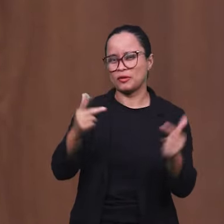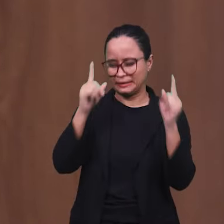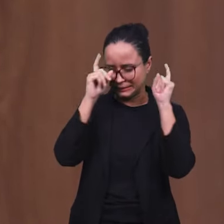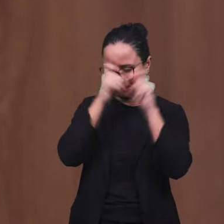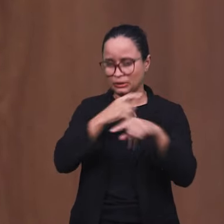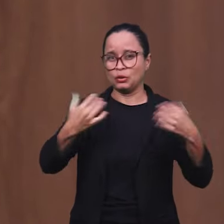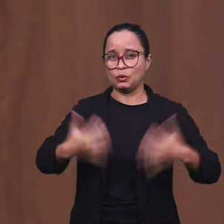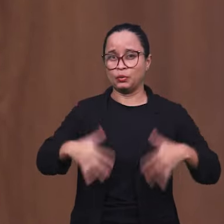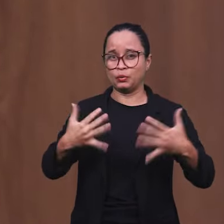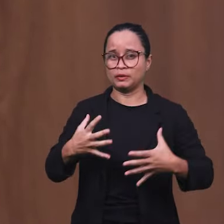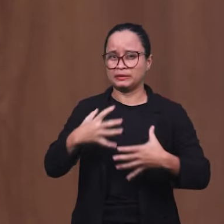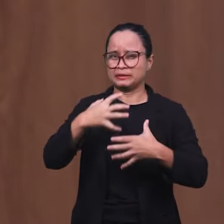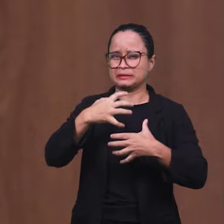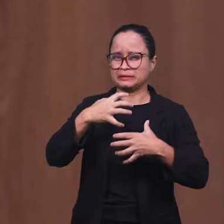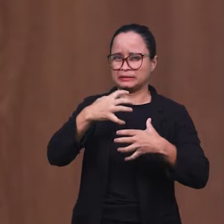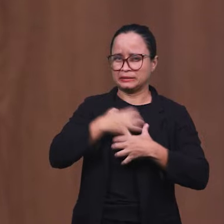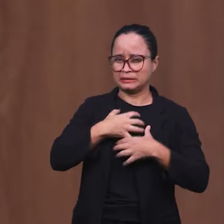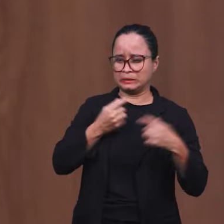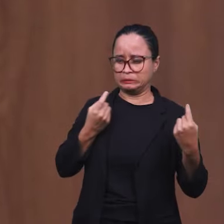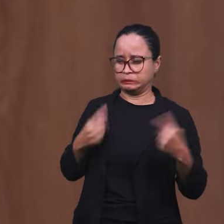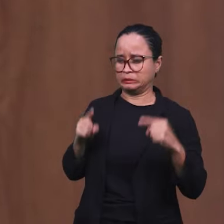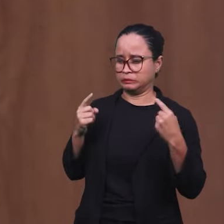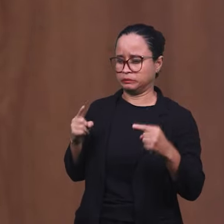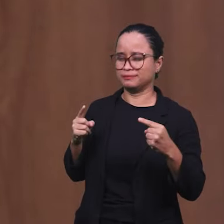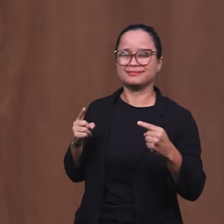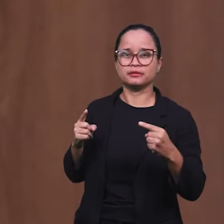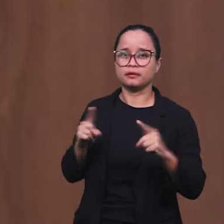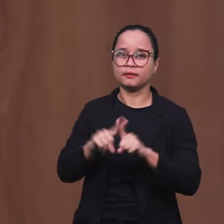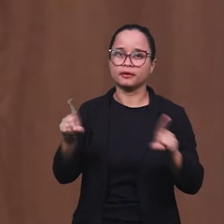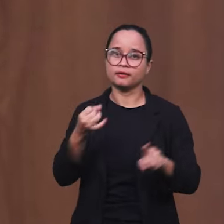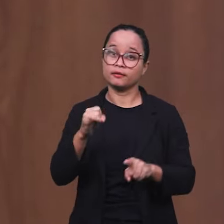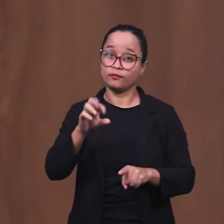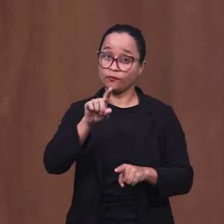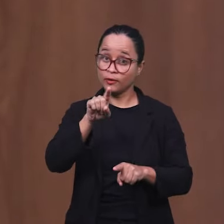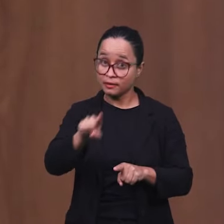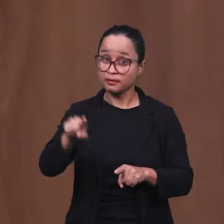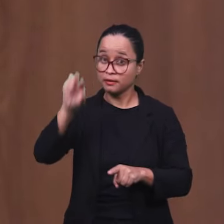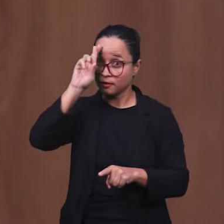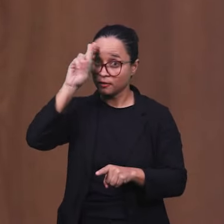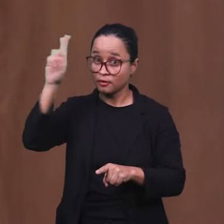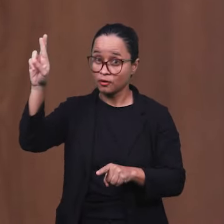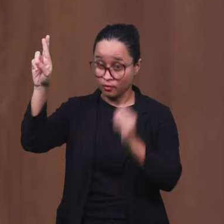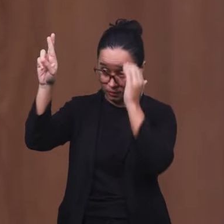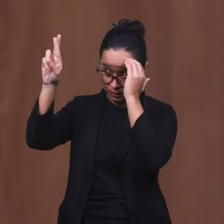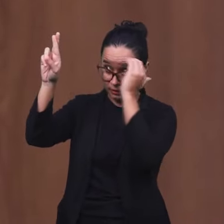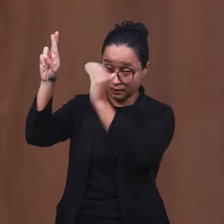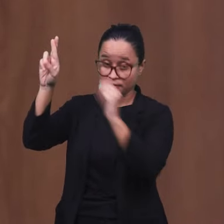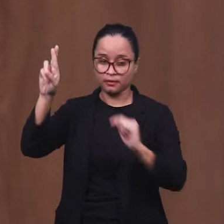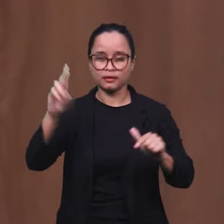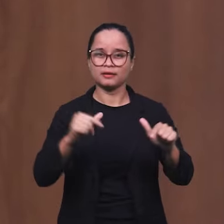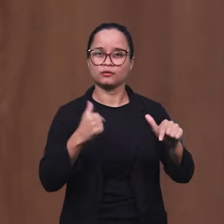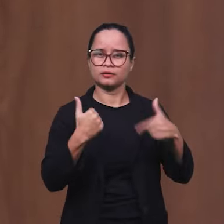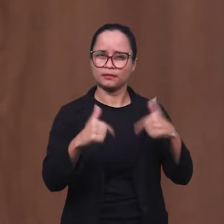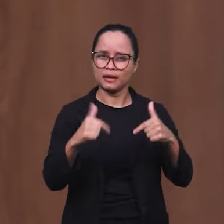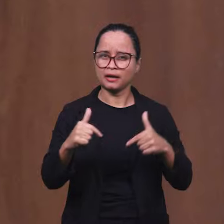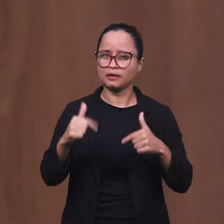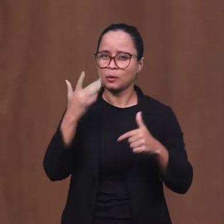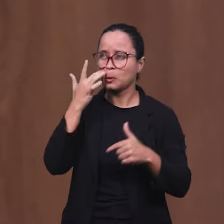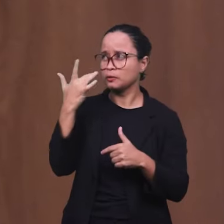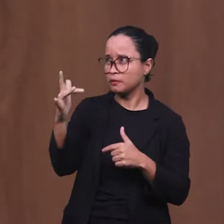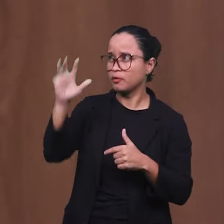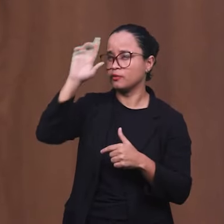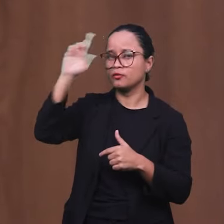peça algumas coisas difíceis, mesmo que você se sinta perseguido, mas se você é submisso ao Senhor, você está fazendo aquele